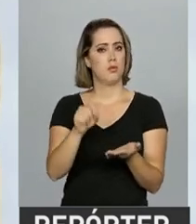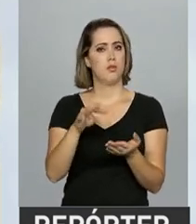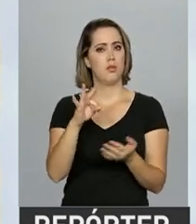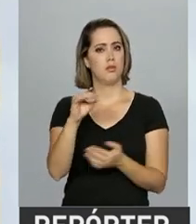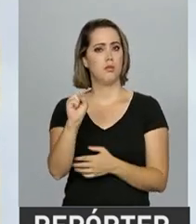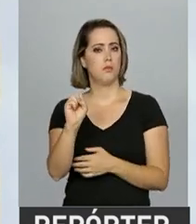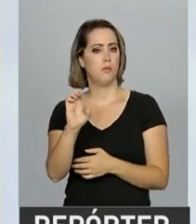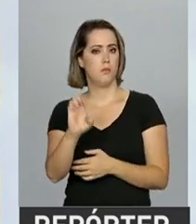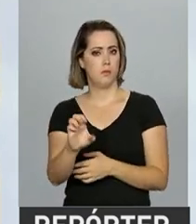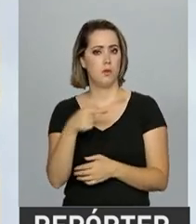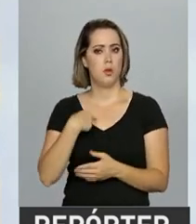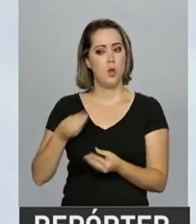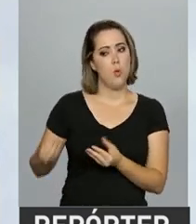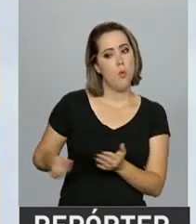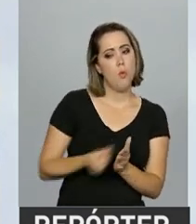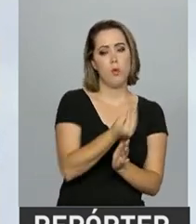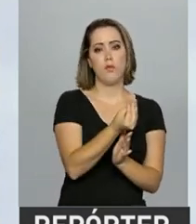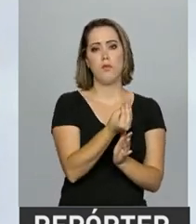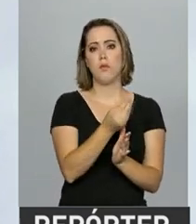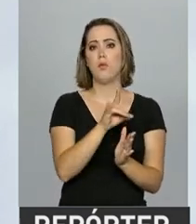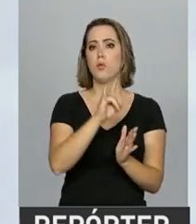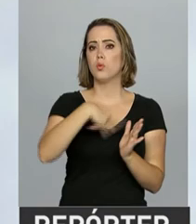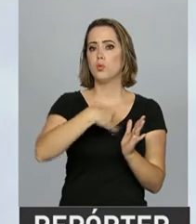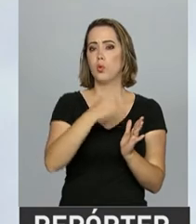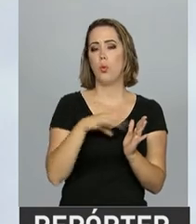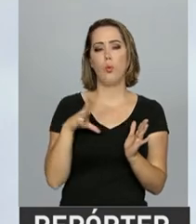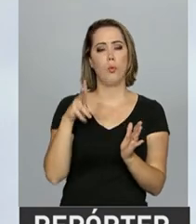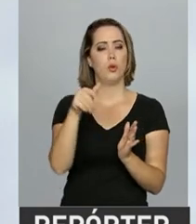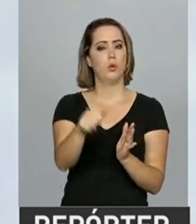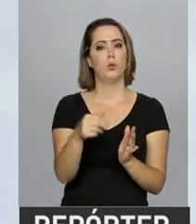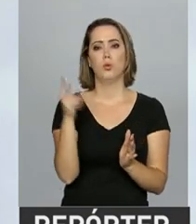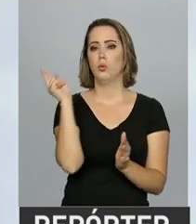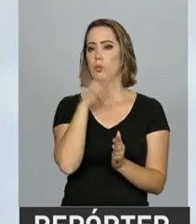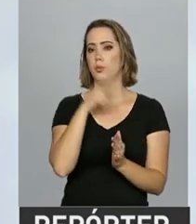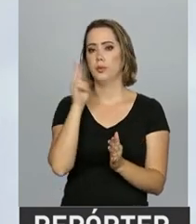envio eletrônico dos documentos, agilizando todo o processo de concessão do título.